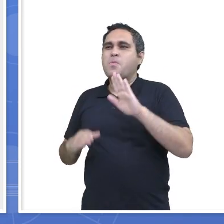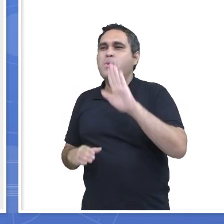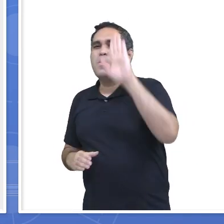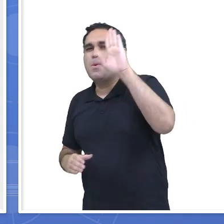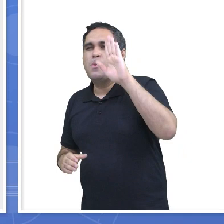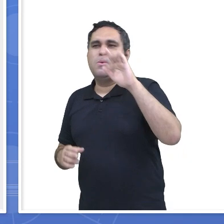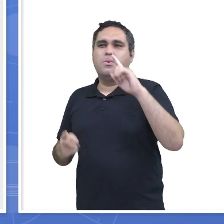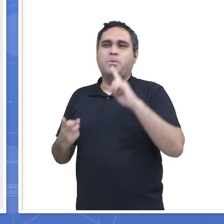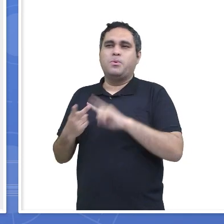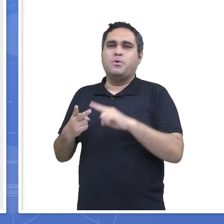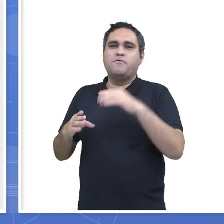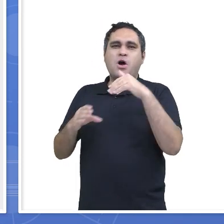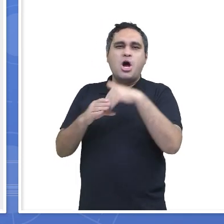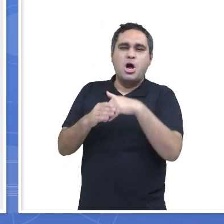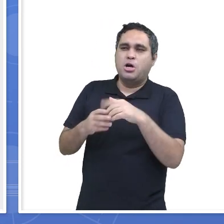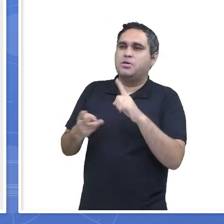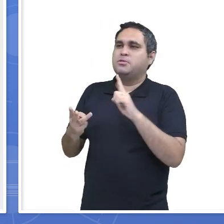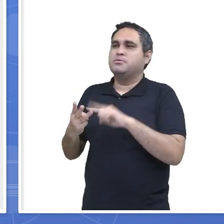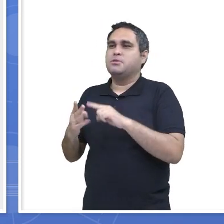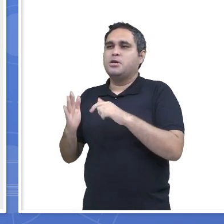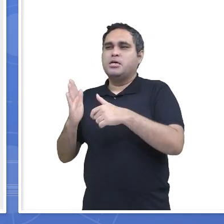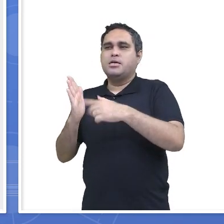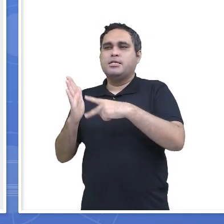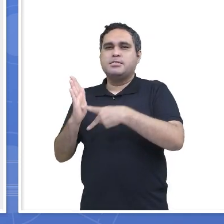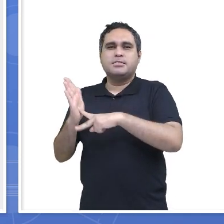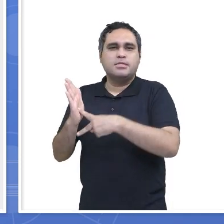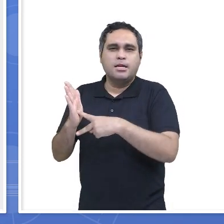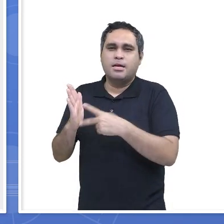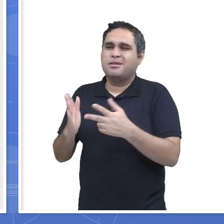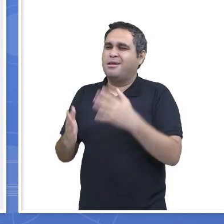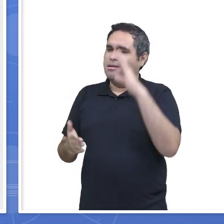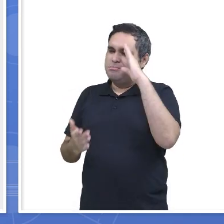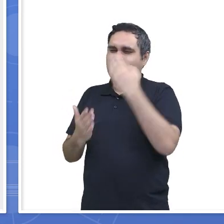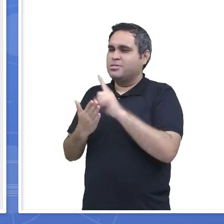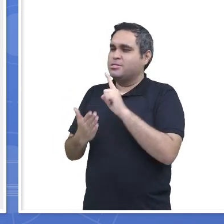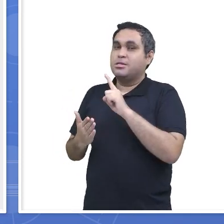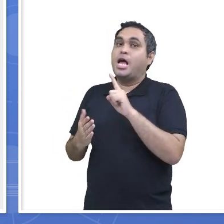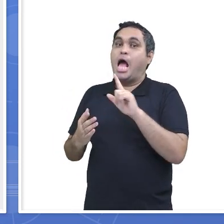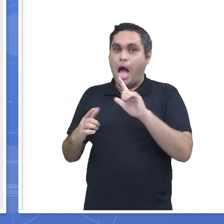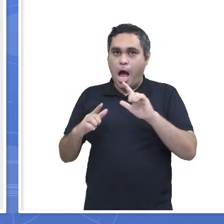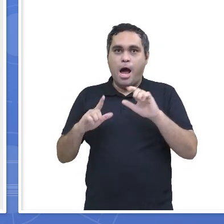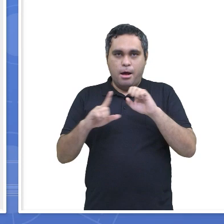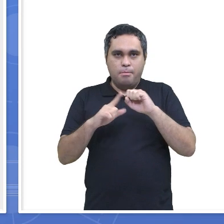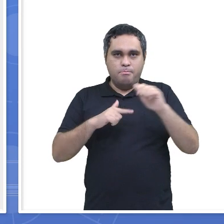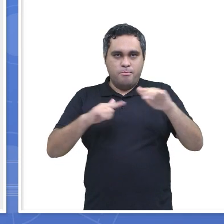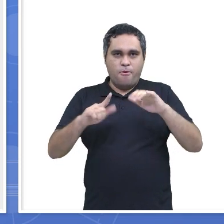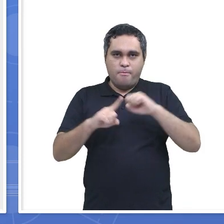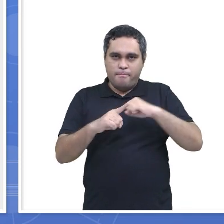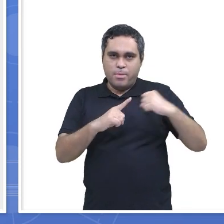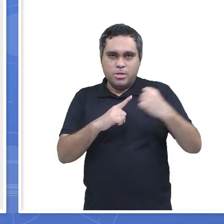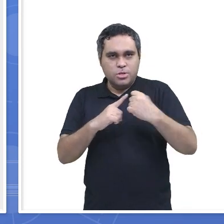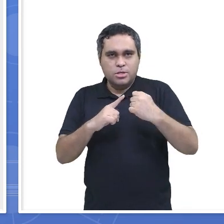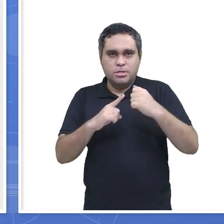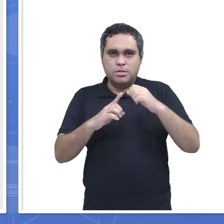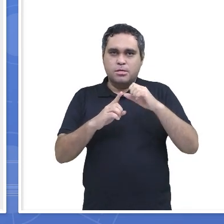Então, esses novos movimentos sociais, eles surgem como alternativa a esses outros movimentos,